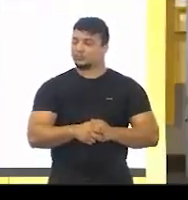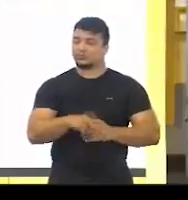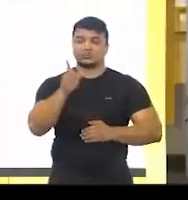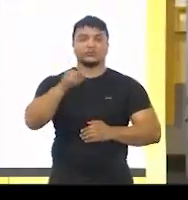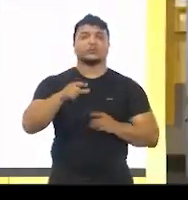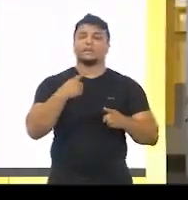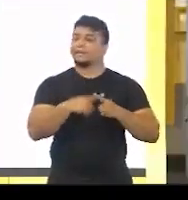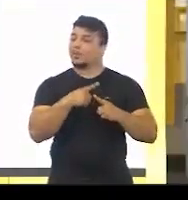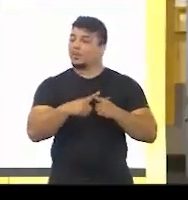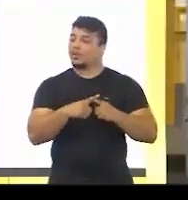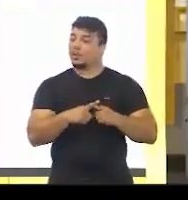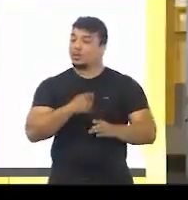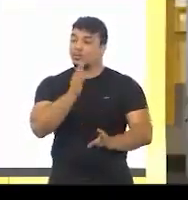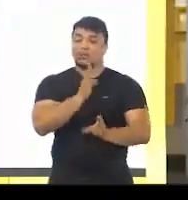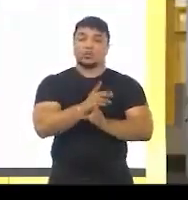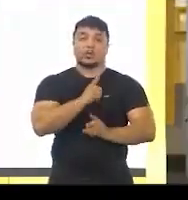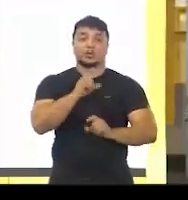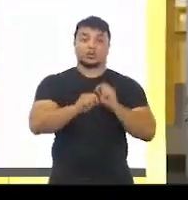Por quê?